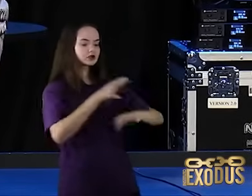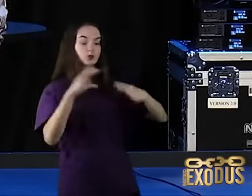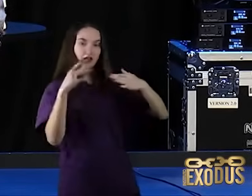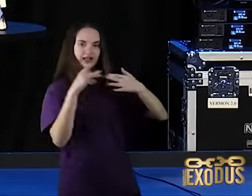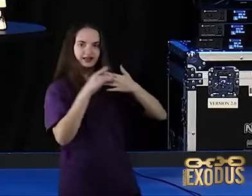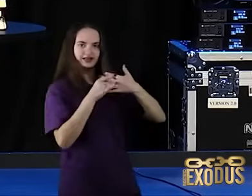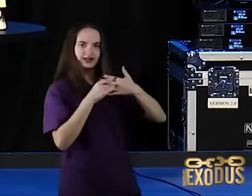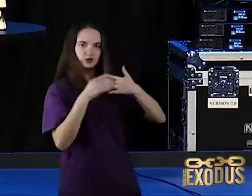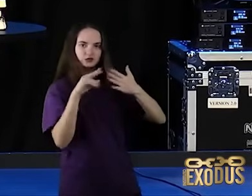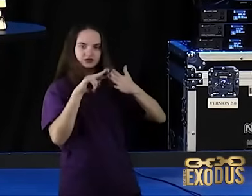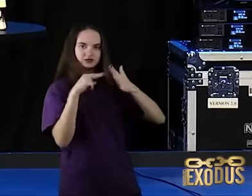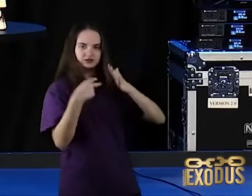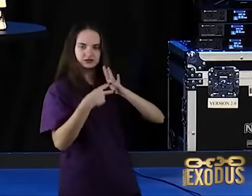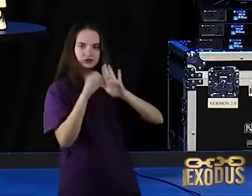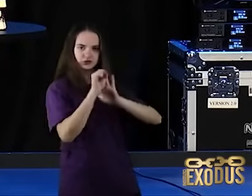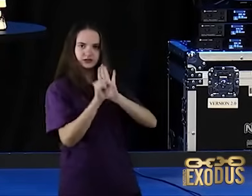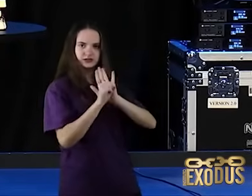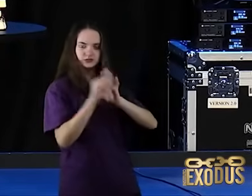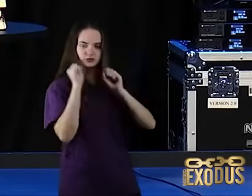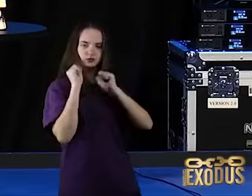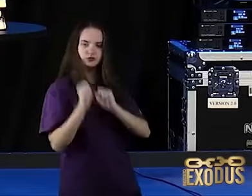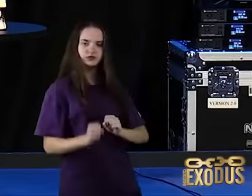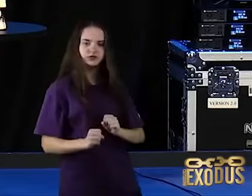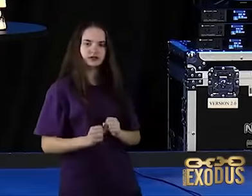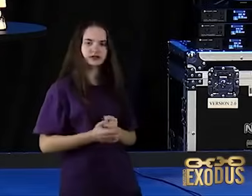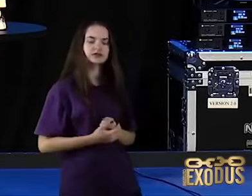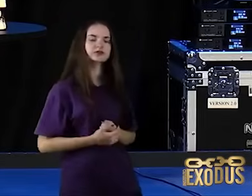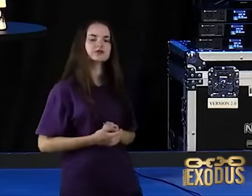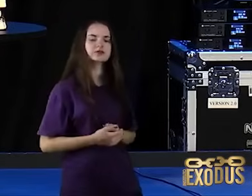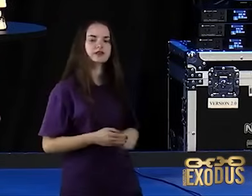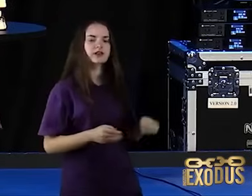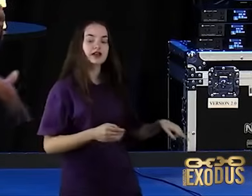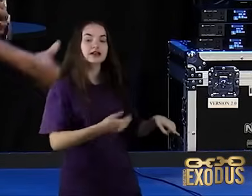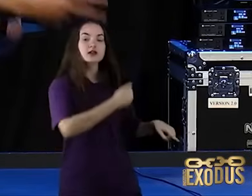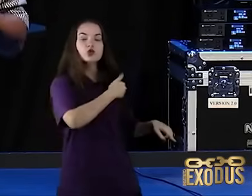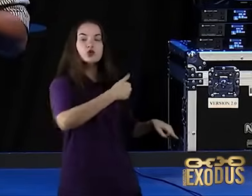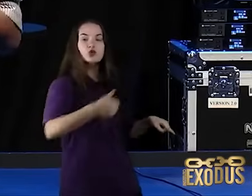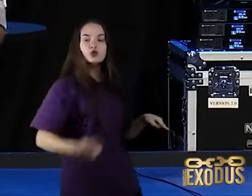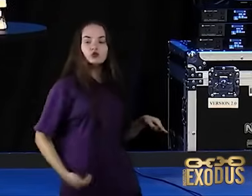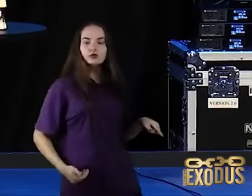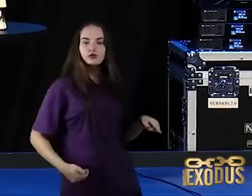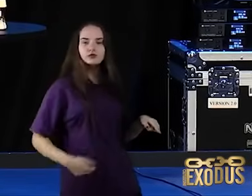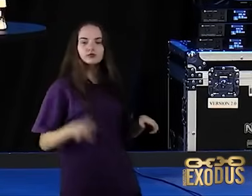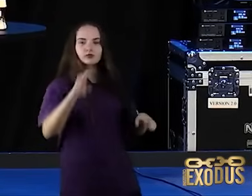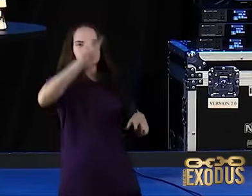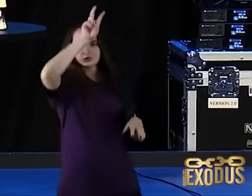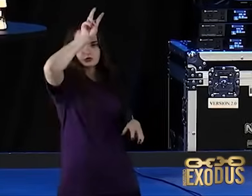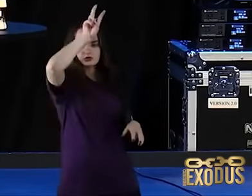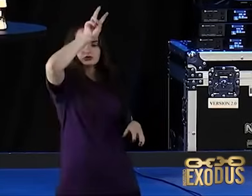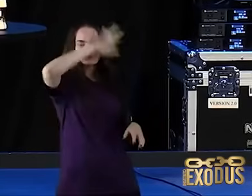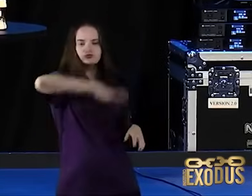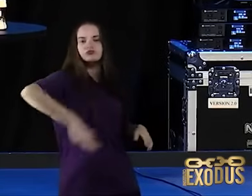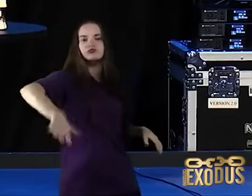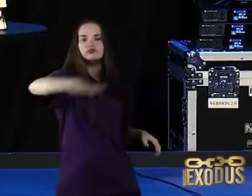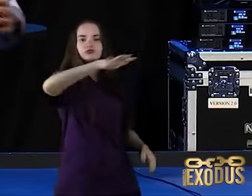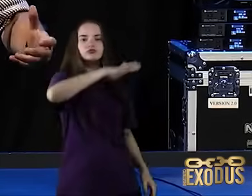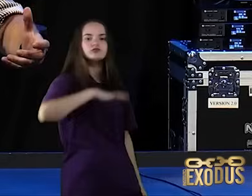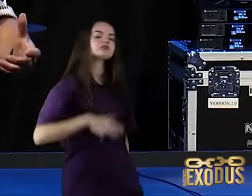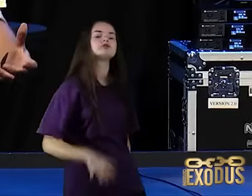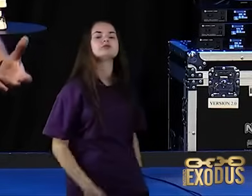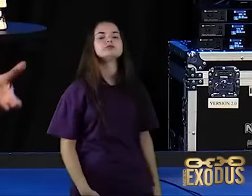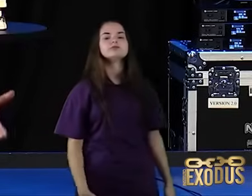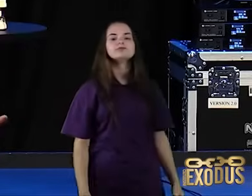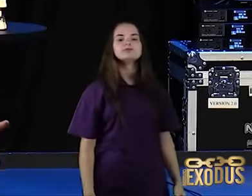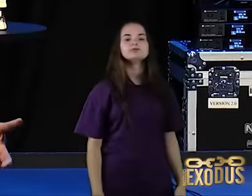vou te dar a Carruagem Real olha que legal você vai ser o governador de todo o Egito em vez de você o seu